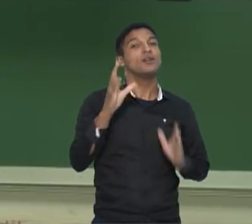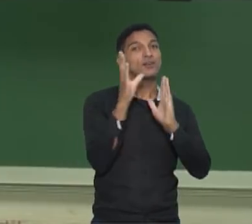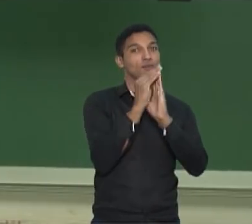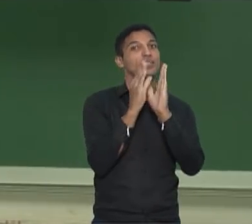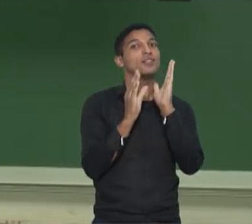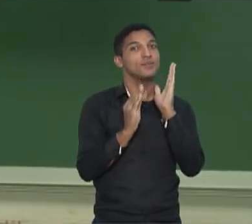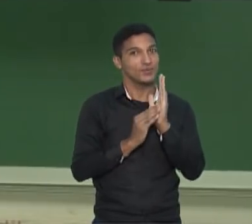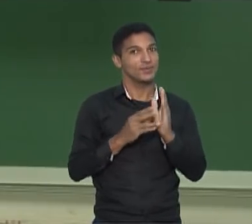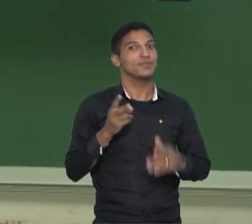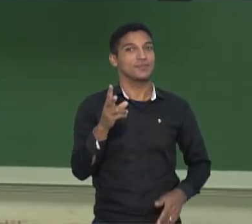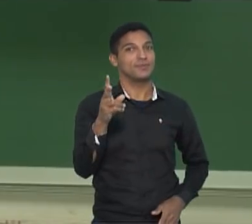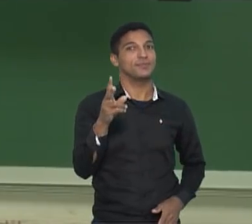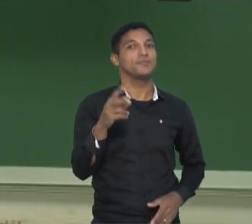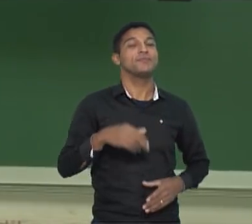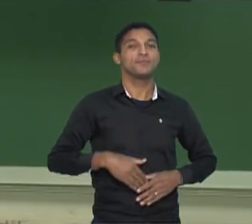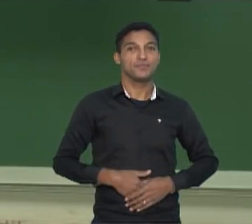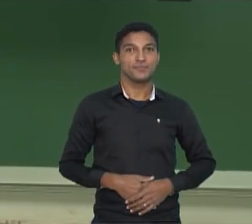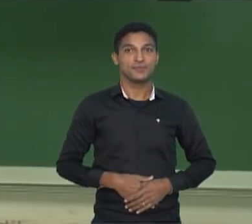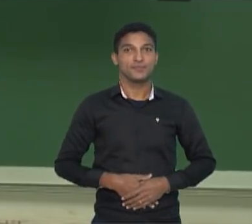aula.